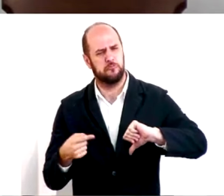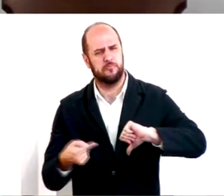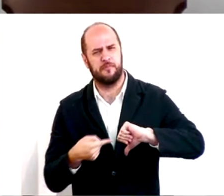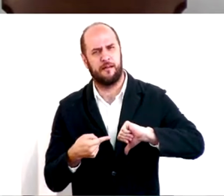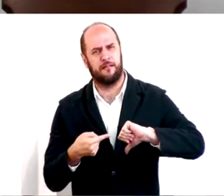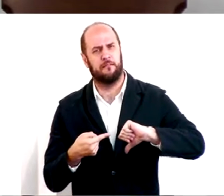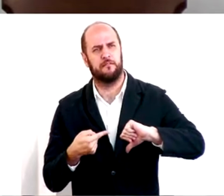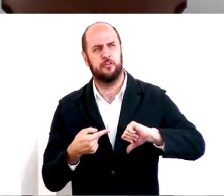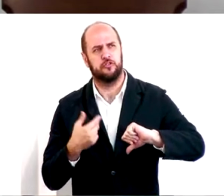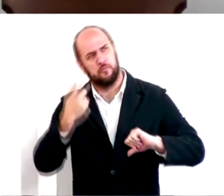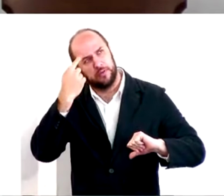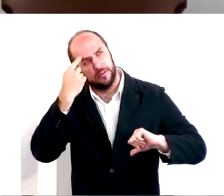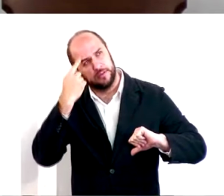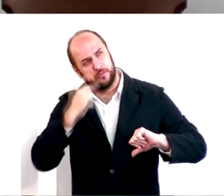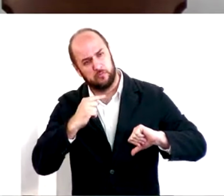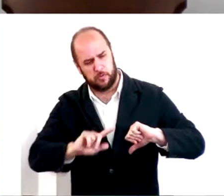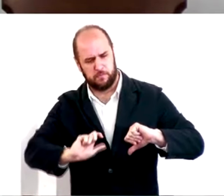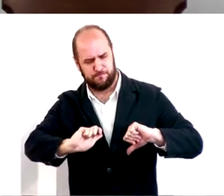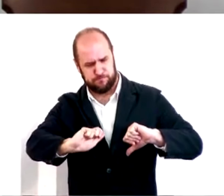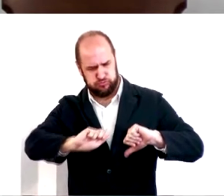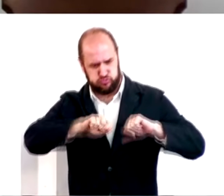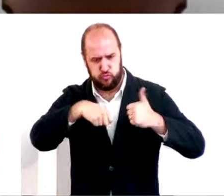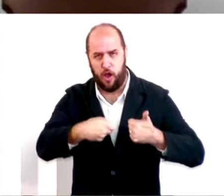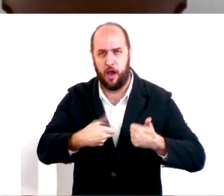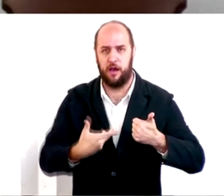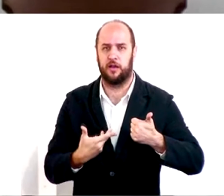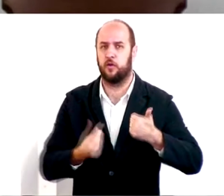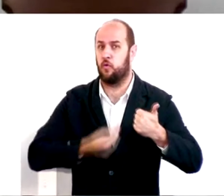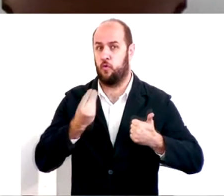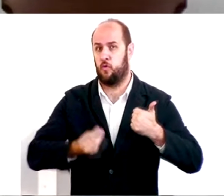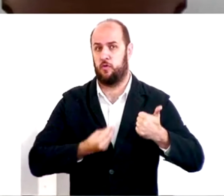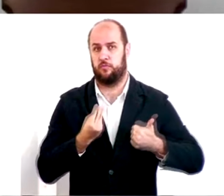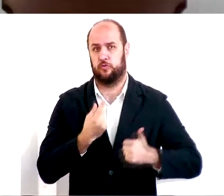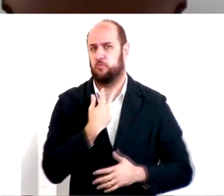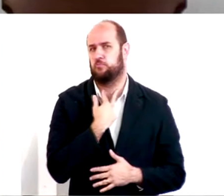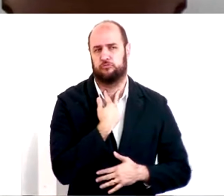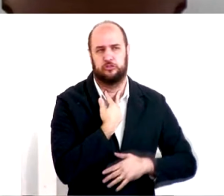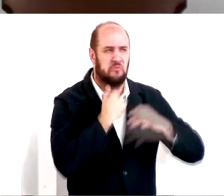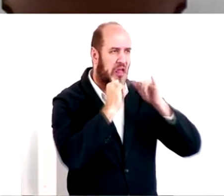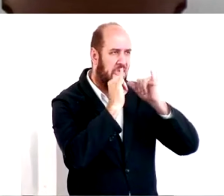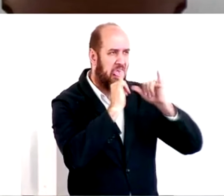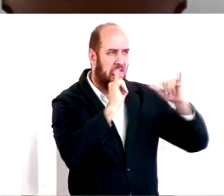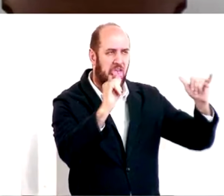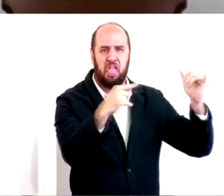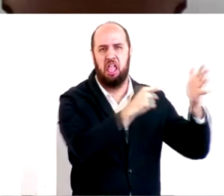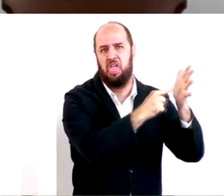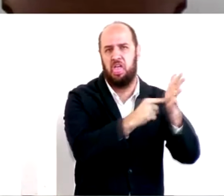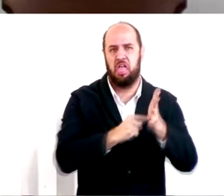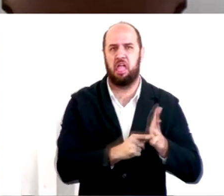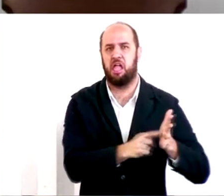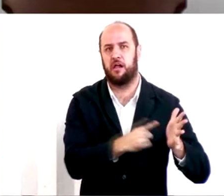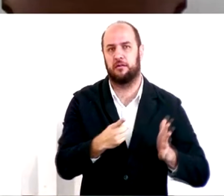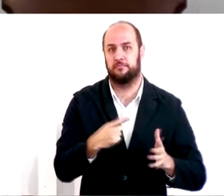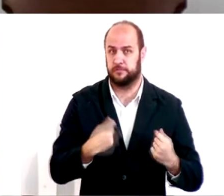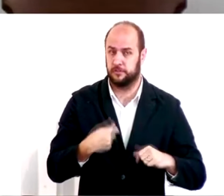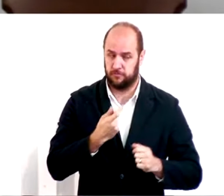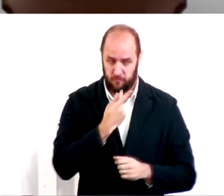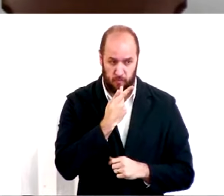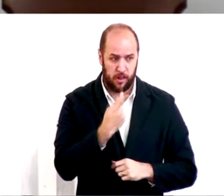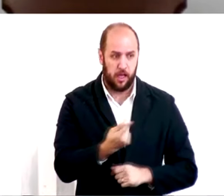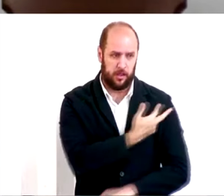o negativo um positivo, não deveriam ser difamadores, ou seja, deveriam ser pessoas de uma boa fala, de uma